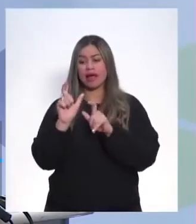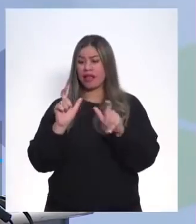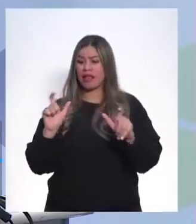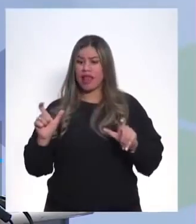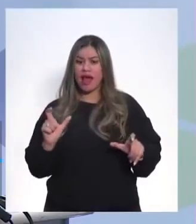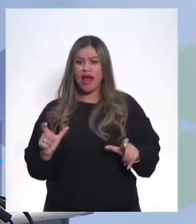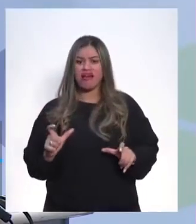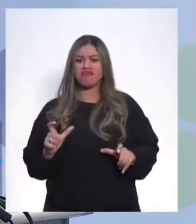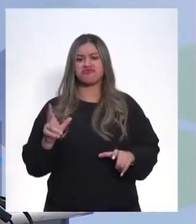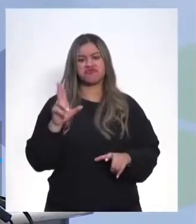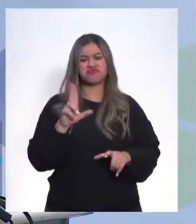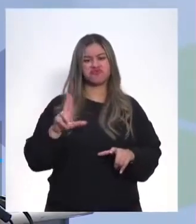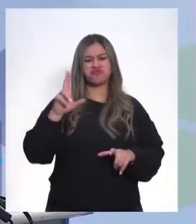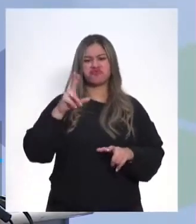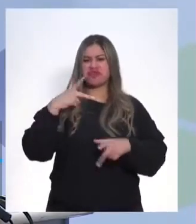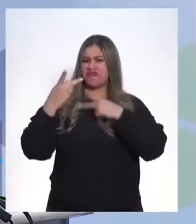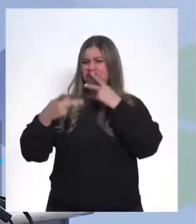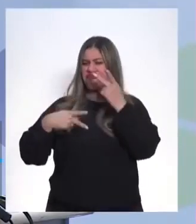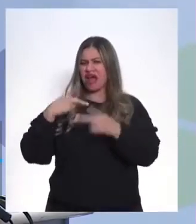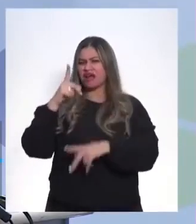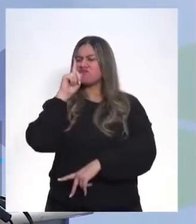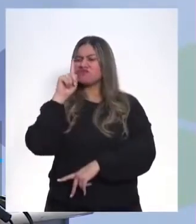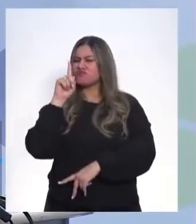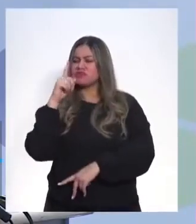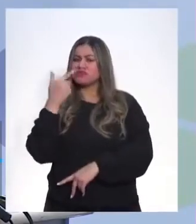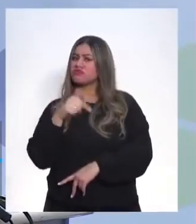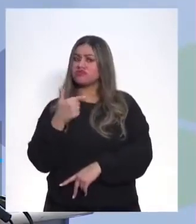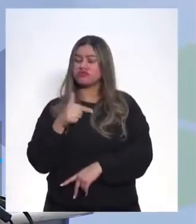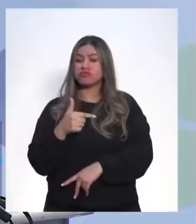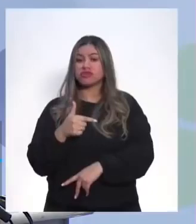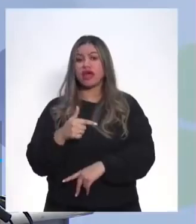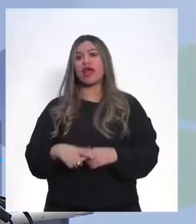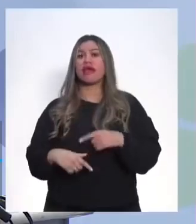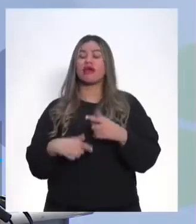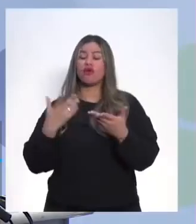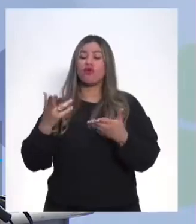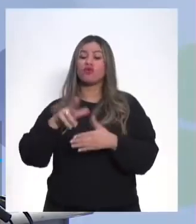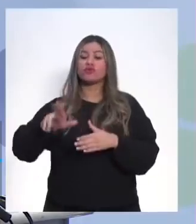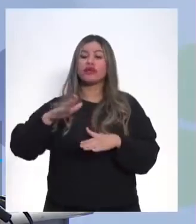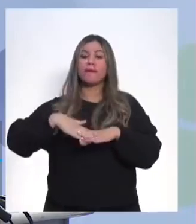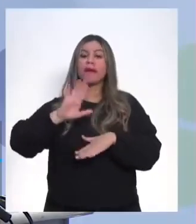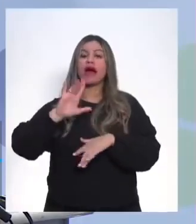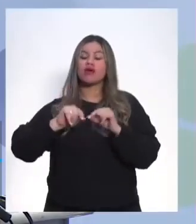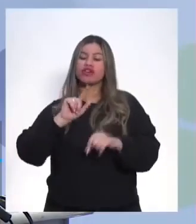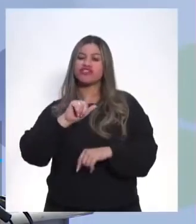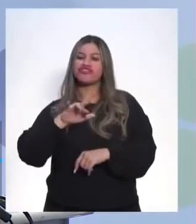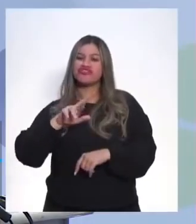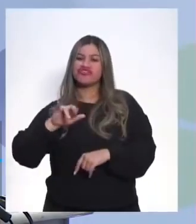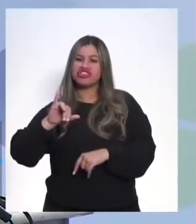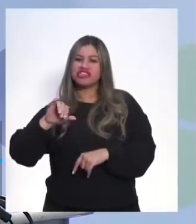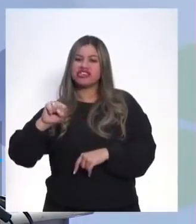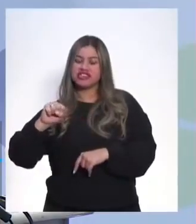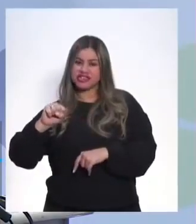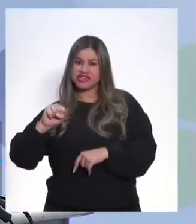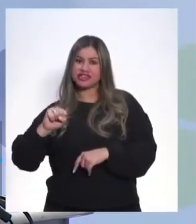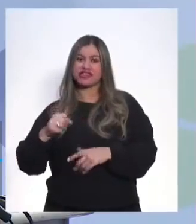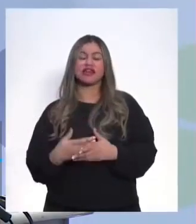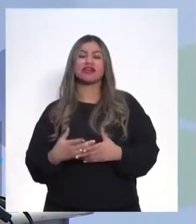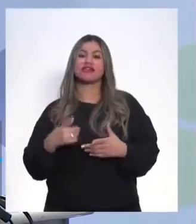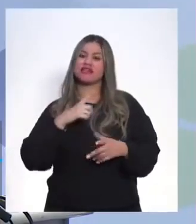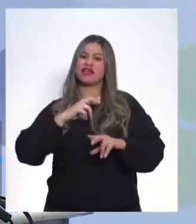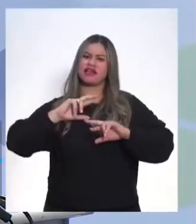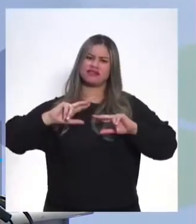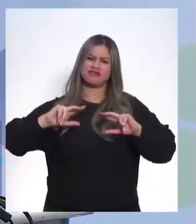o que a gente falou ontem, certo? Então nós temos ali misturados várias variantes. É que a gente vai focar hoje na regional, mas